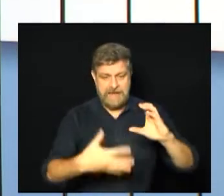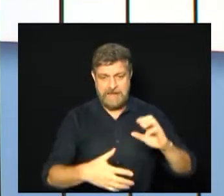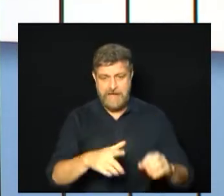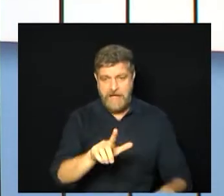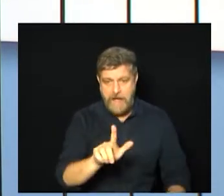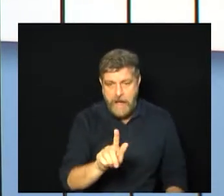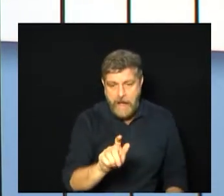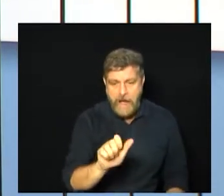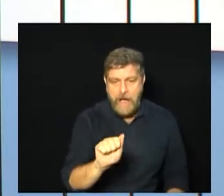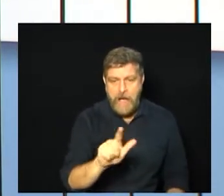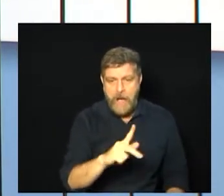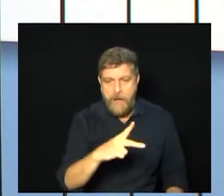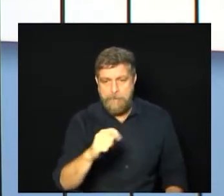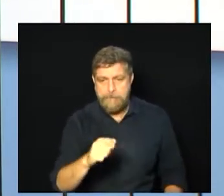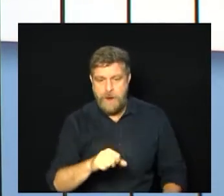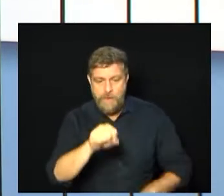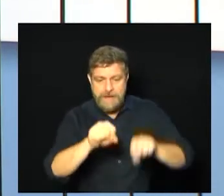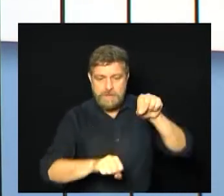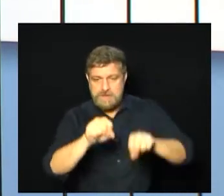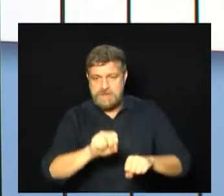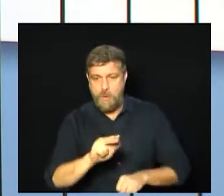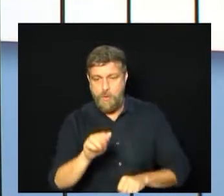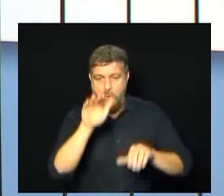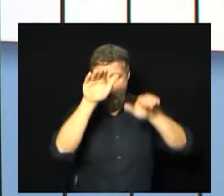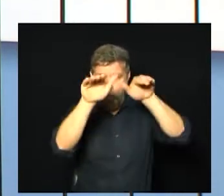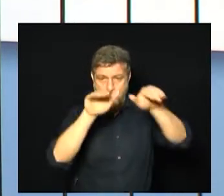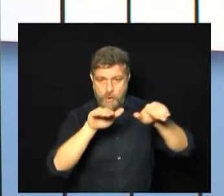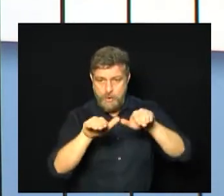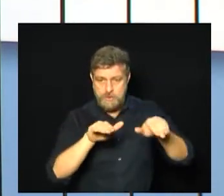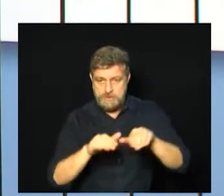galpão industrial e logístico dos atuais